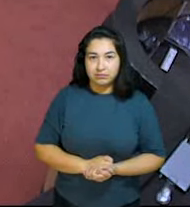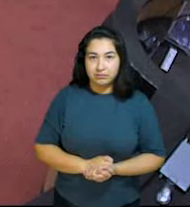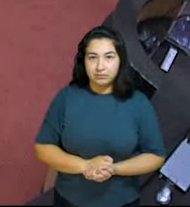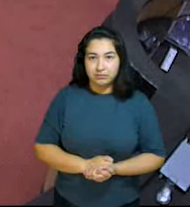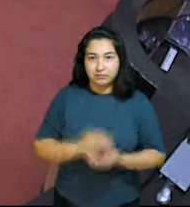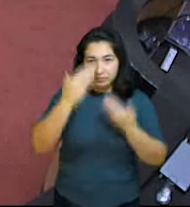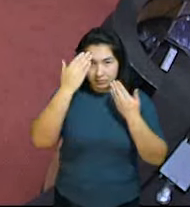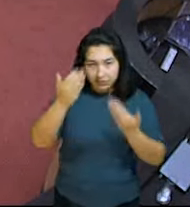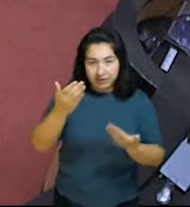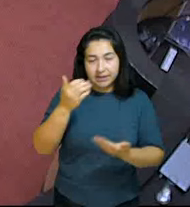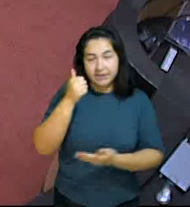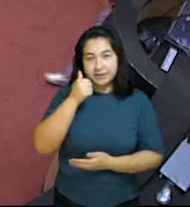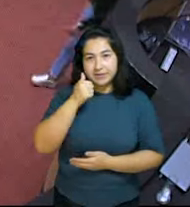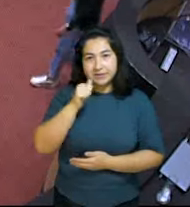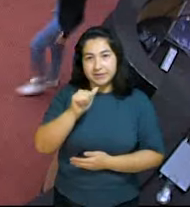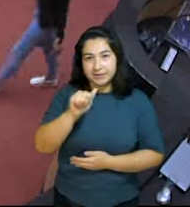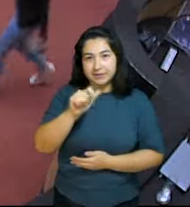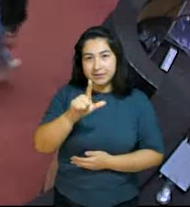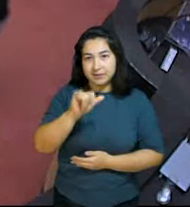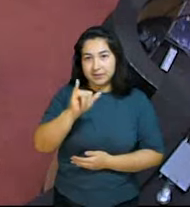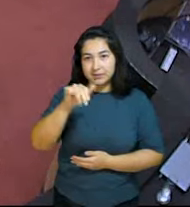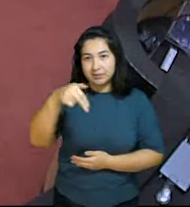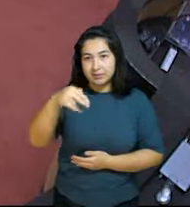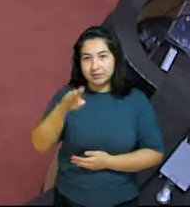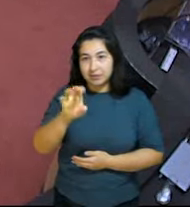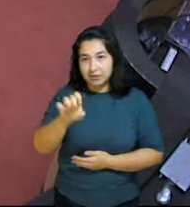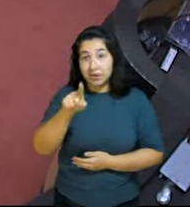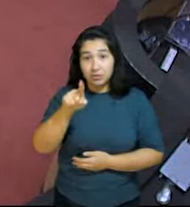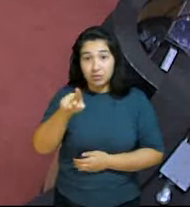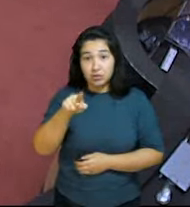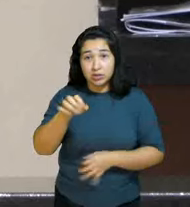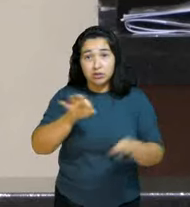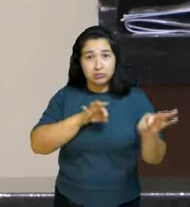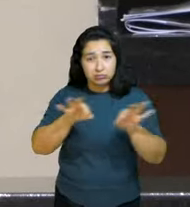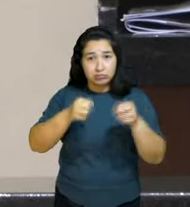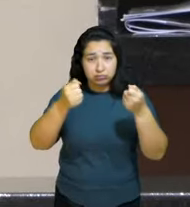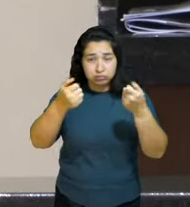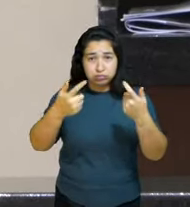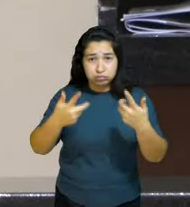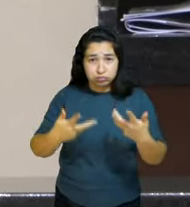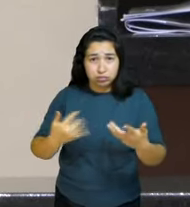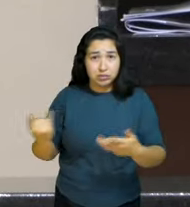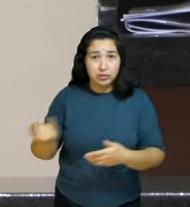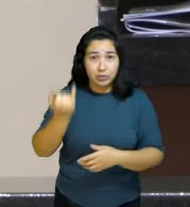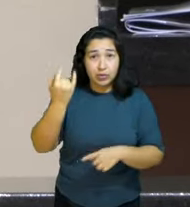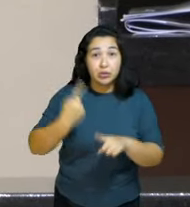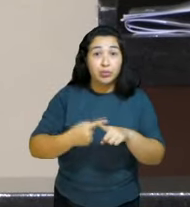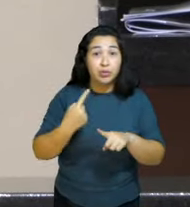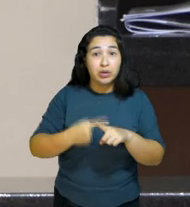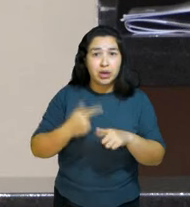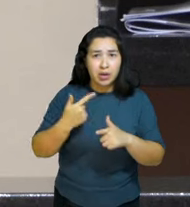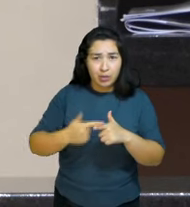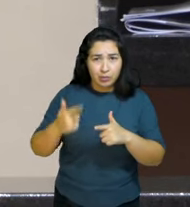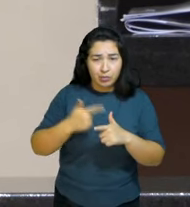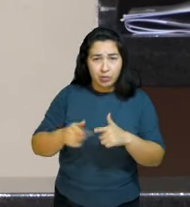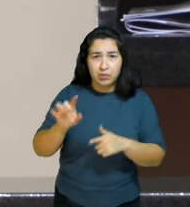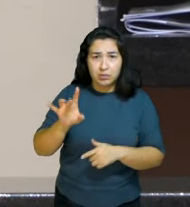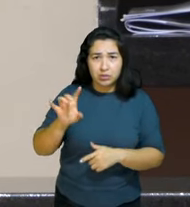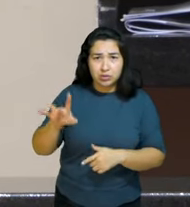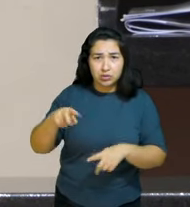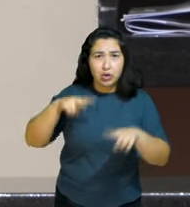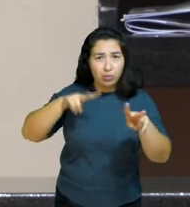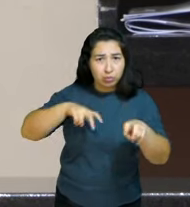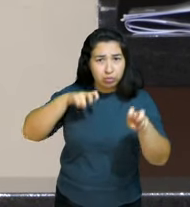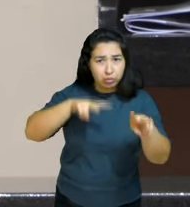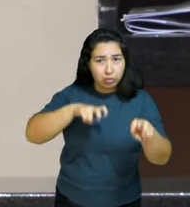Obrigado, Aline. É muito bem frisado, Aline. Principalmente porque o problema não foi apenas com o atletismo, o